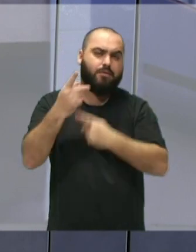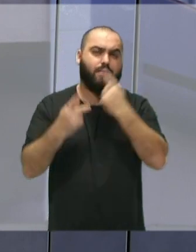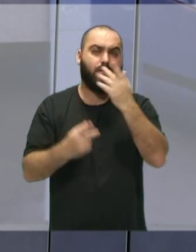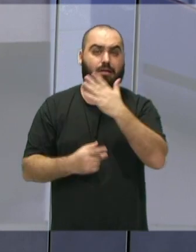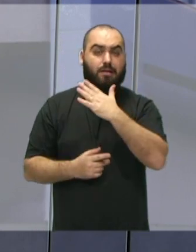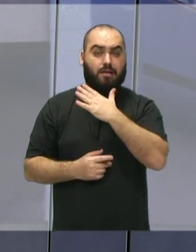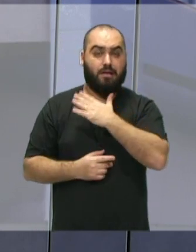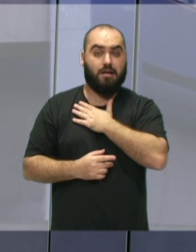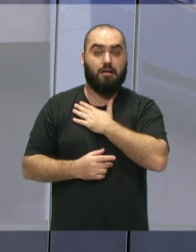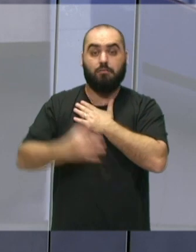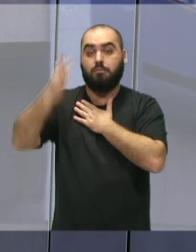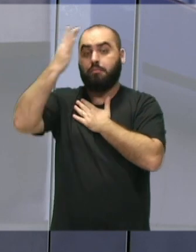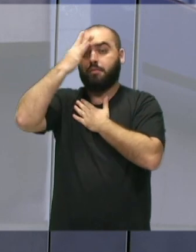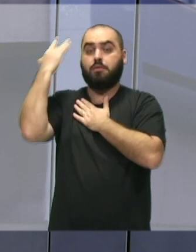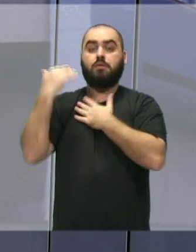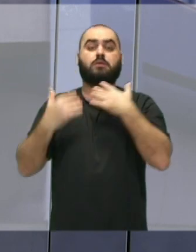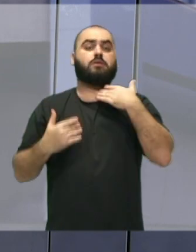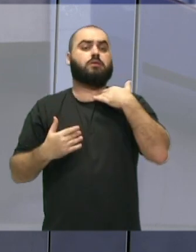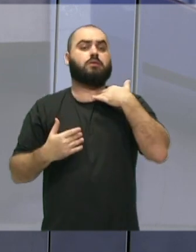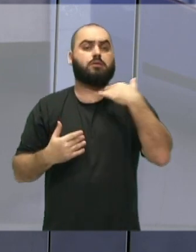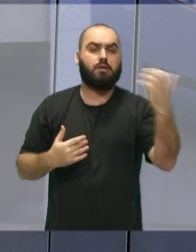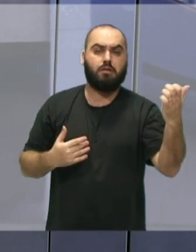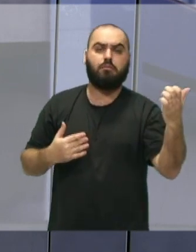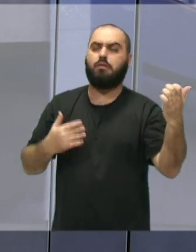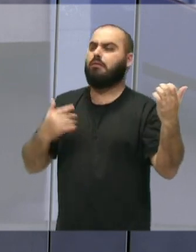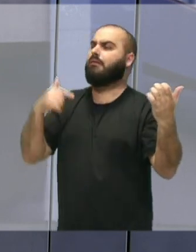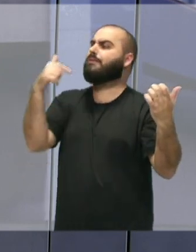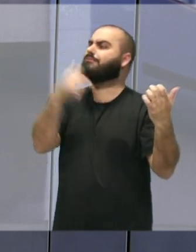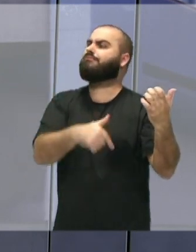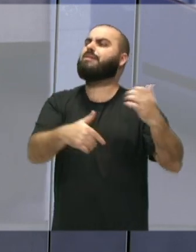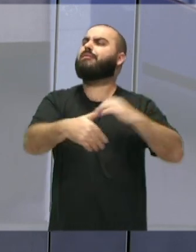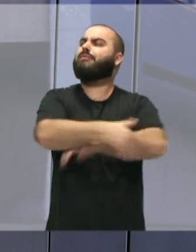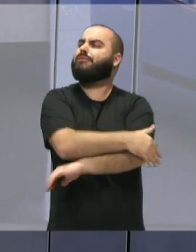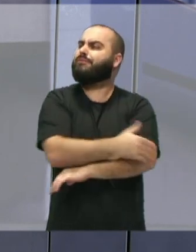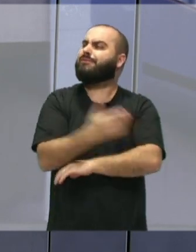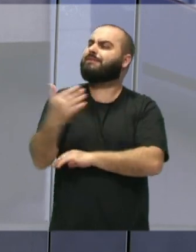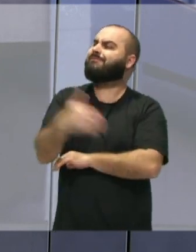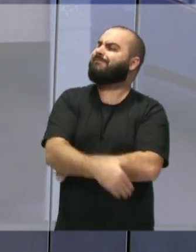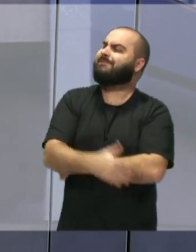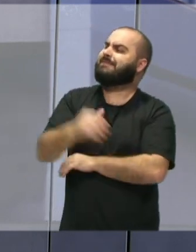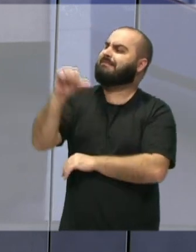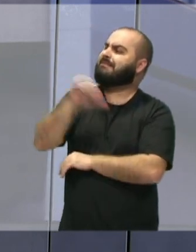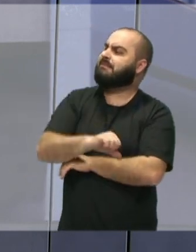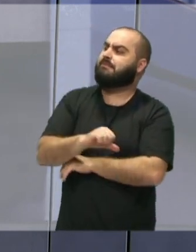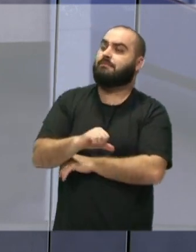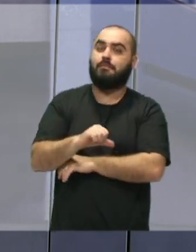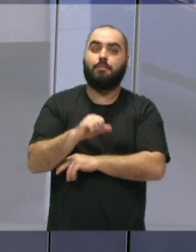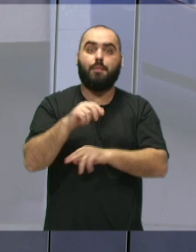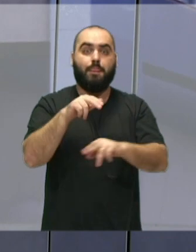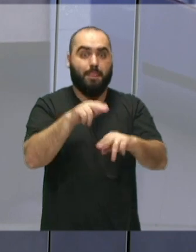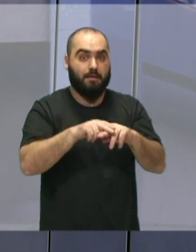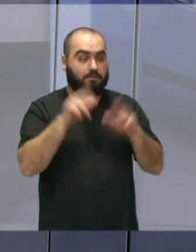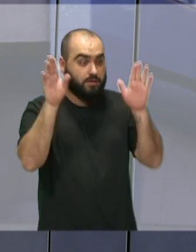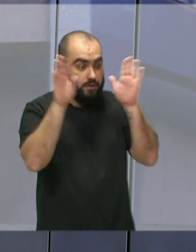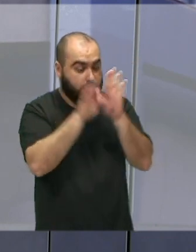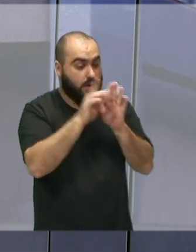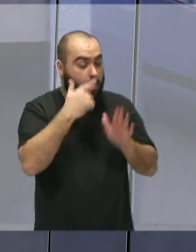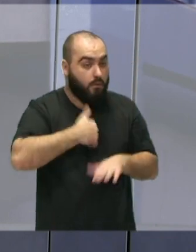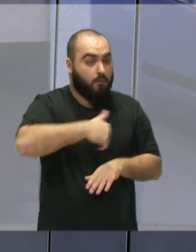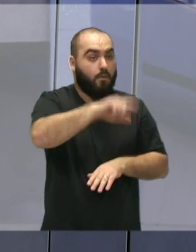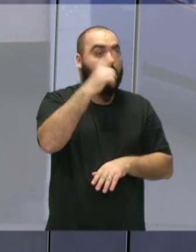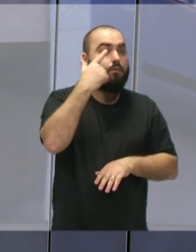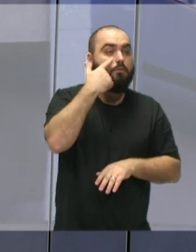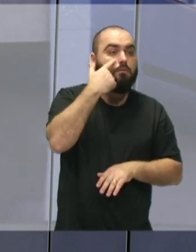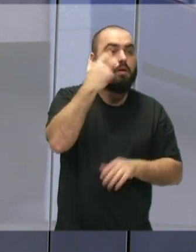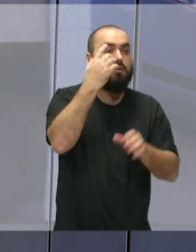sou levada, o pessoal chama, Ana, como é que a gente faz com a nossa rua? Então, na medida que vai chegando essas demandas, eu vou atrás dos contratos, eu vou falando com